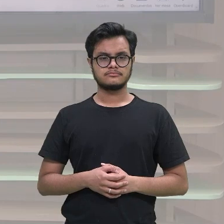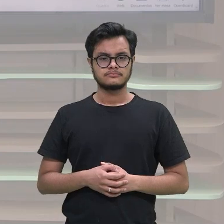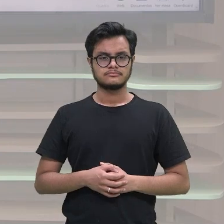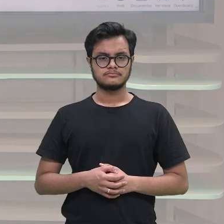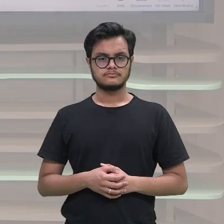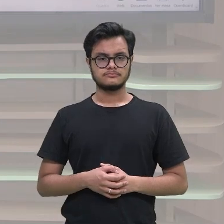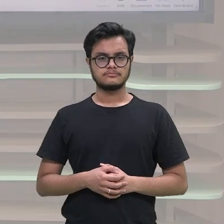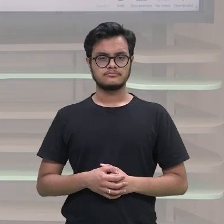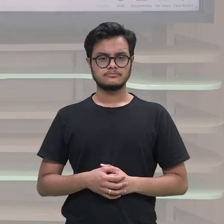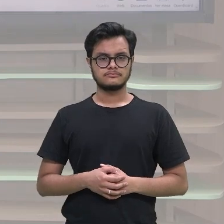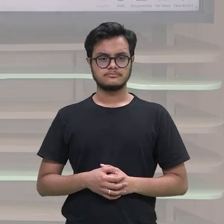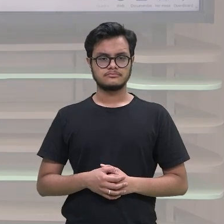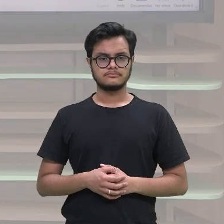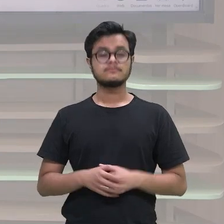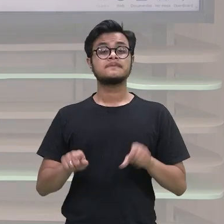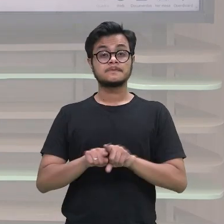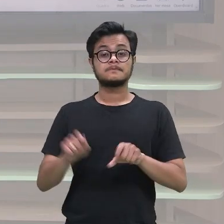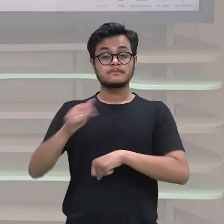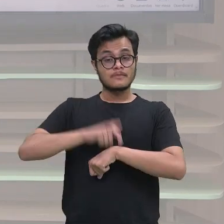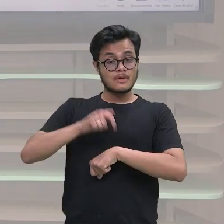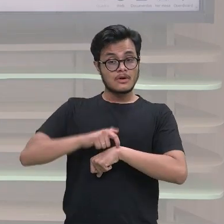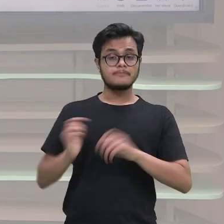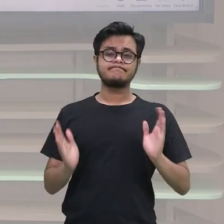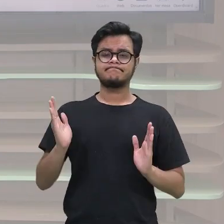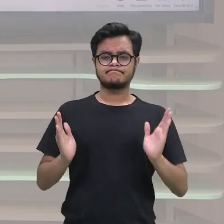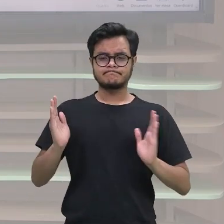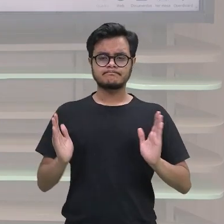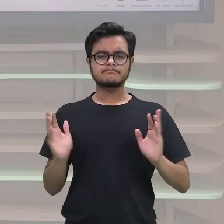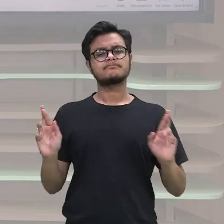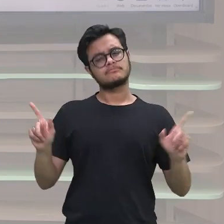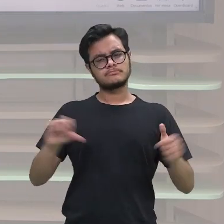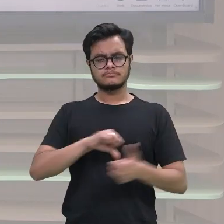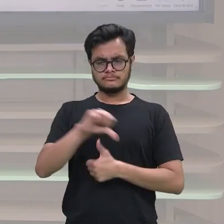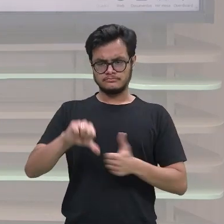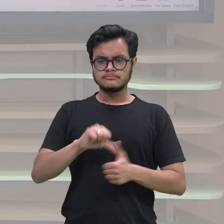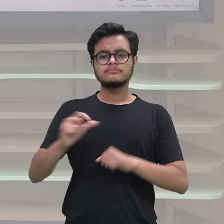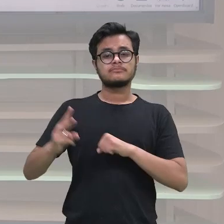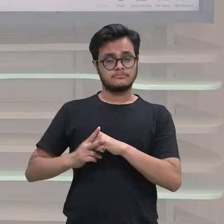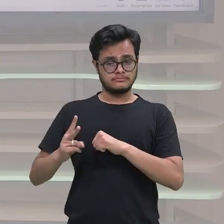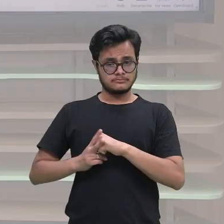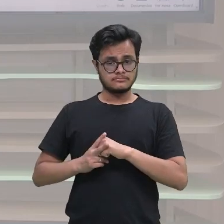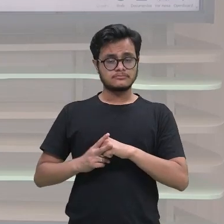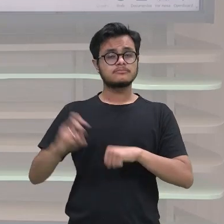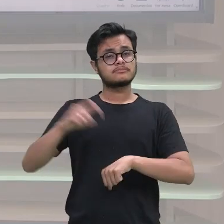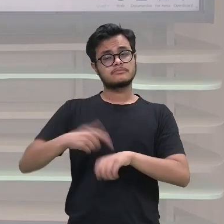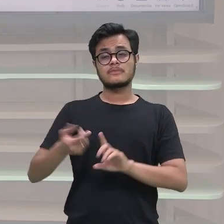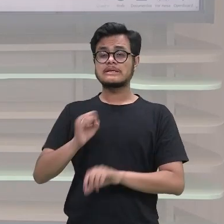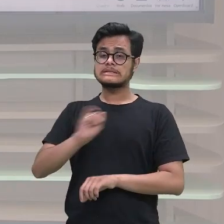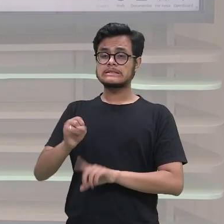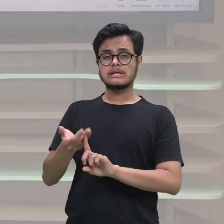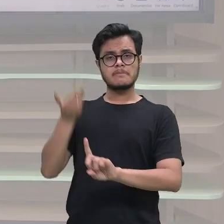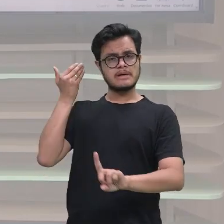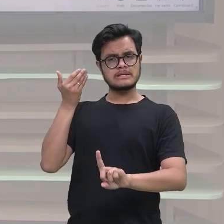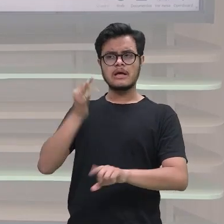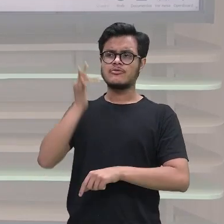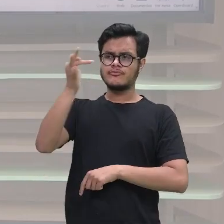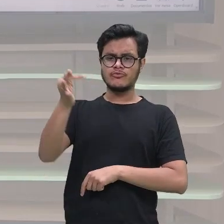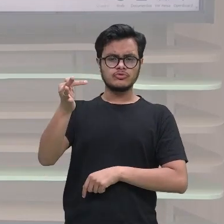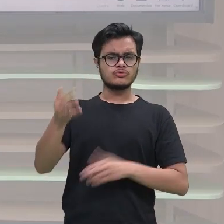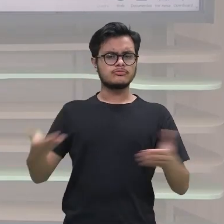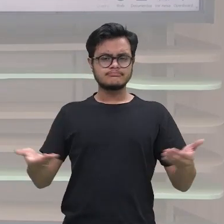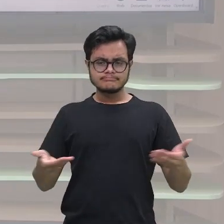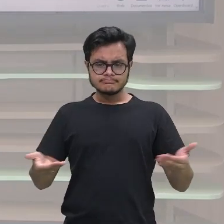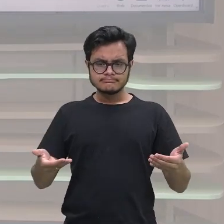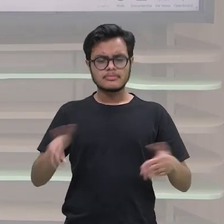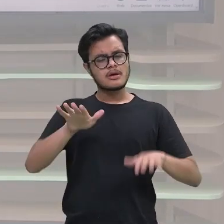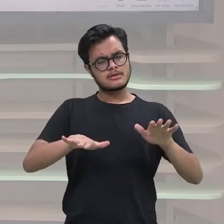forma. O tempo dele também vai indicar essa mudança, essa flexão, se ele vai estar no futuro, no